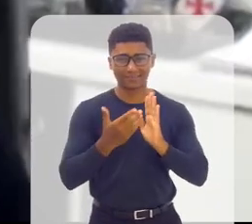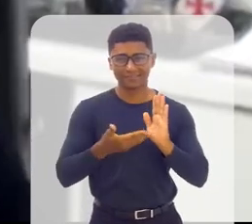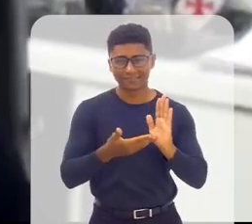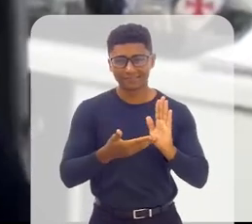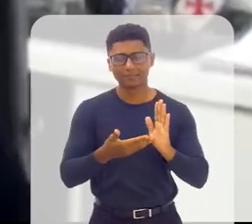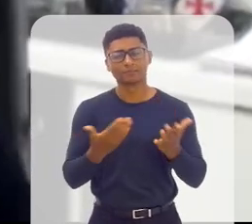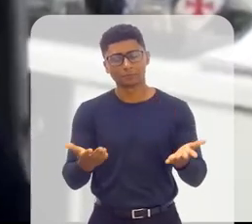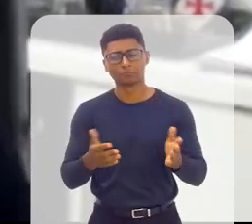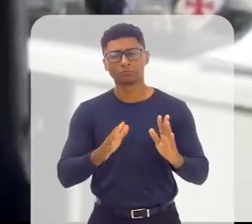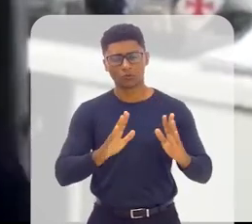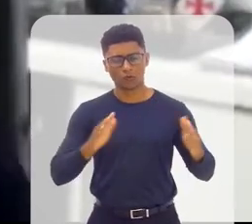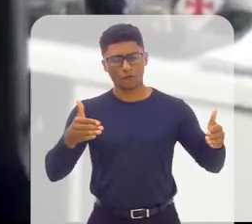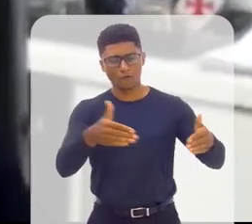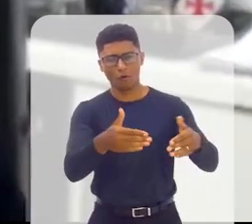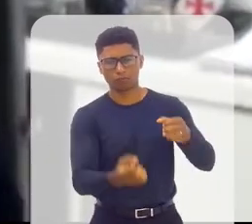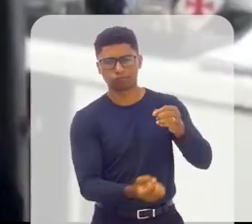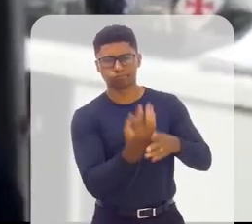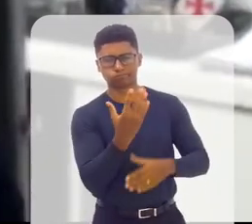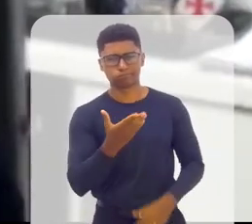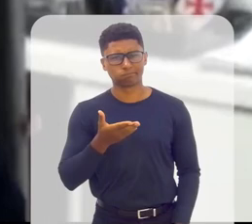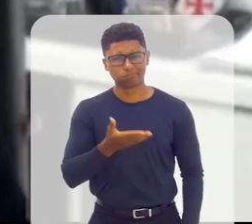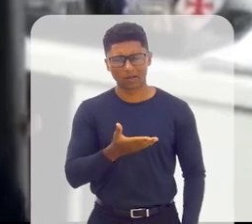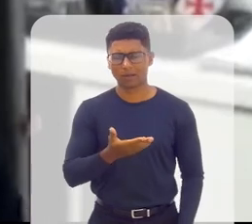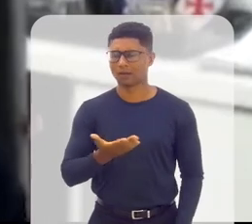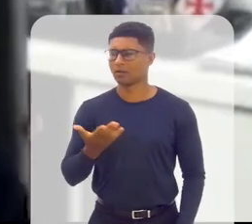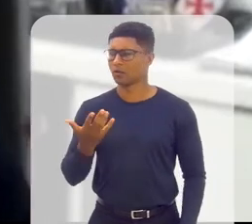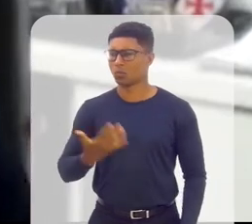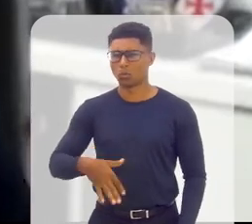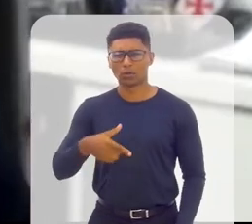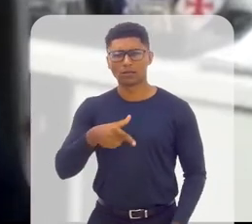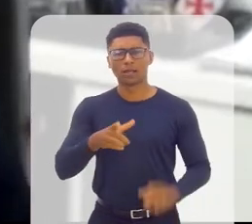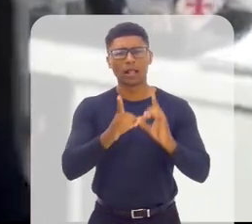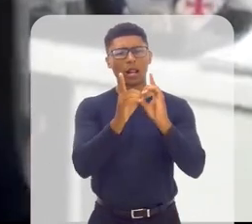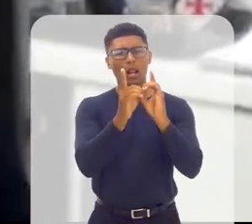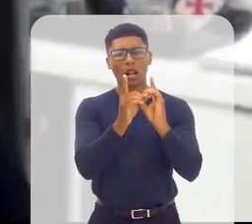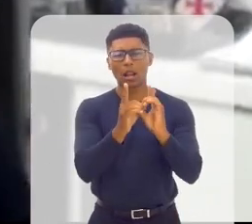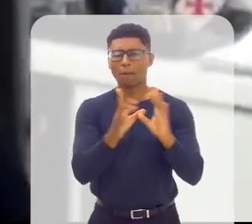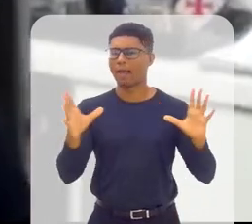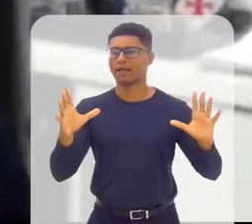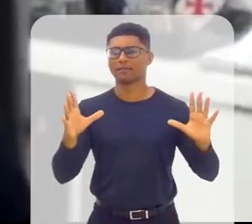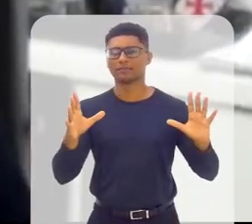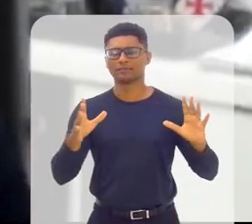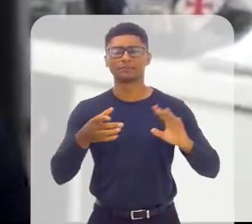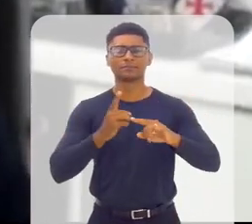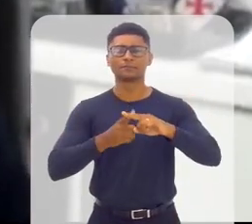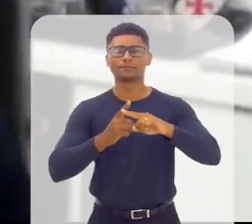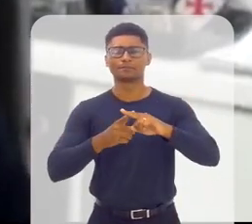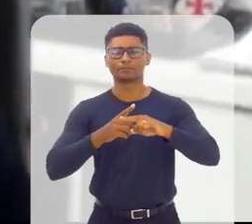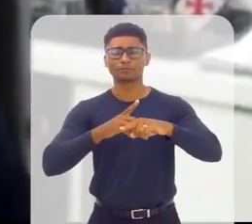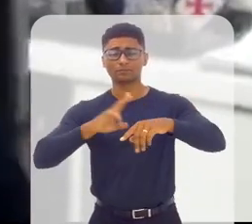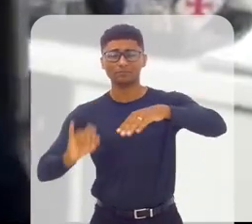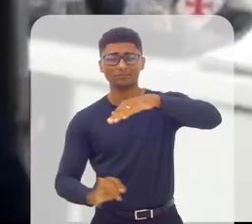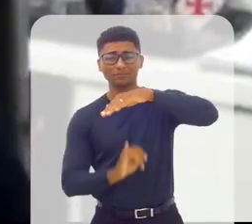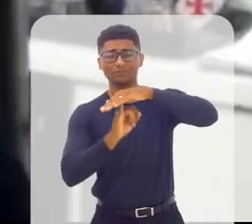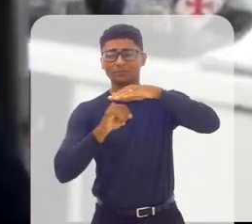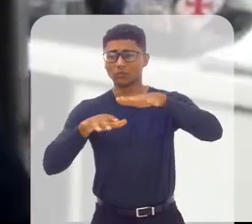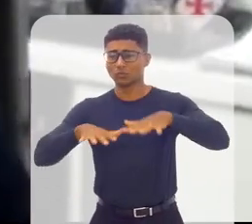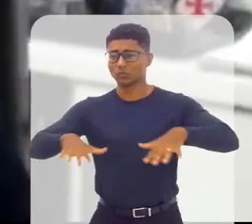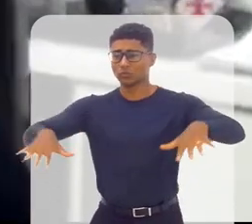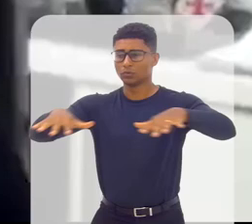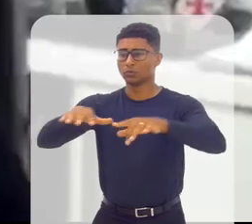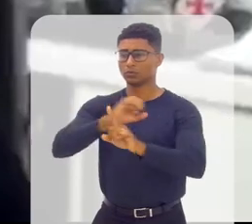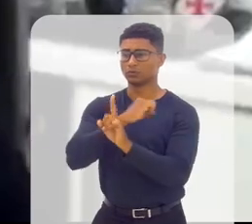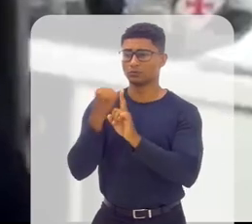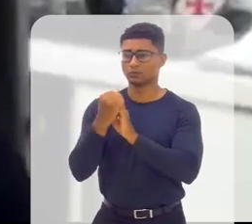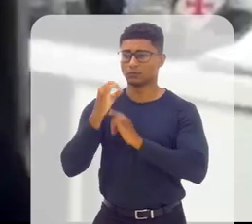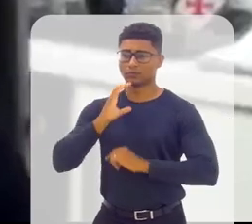a criação do fórum, ela tem um papel mais que democrático, que é trazer todas as entidades da sociedade civil